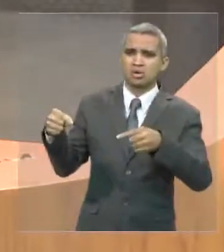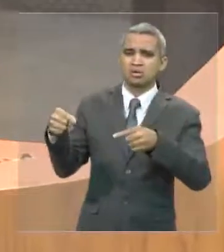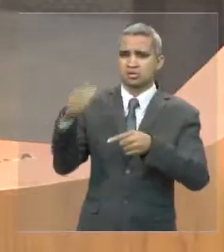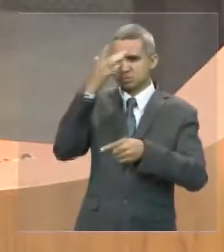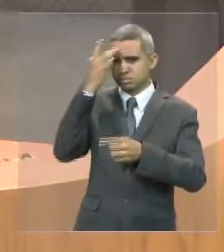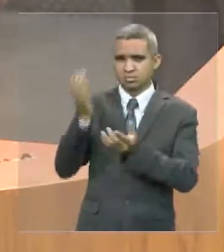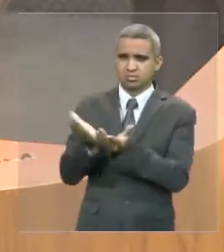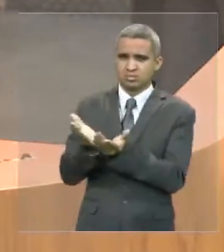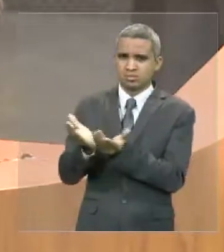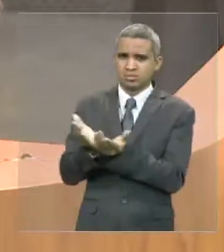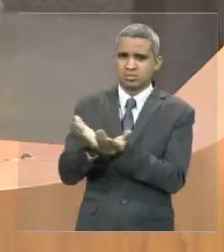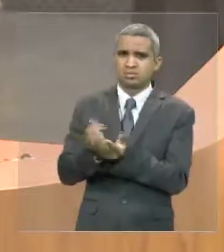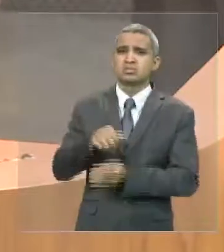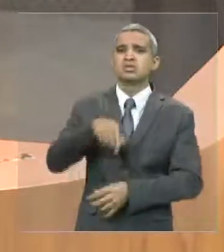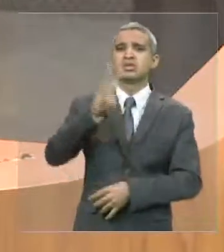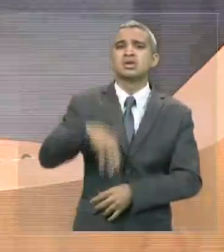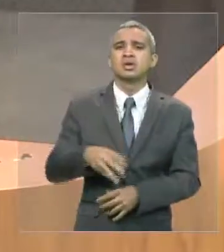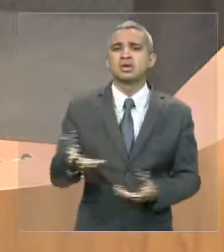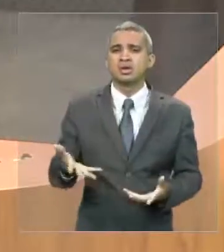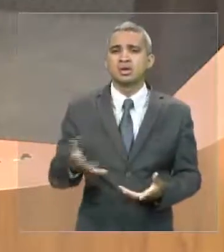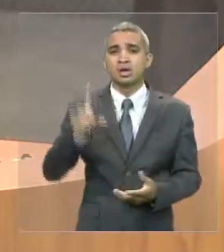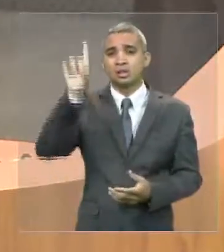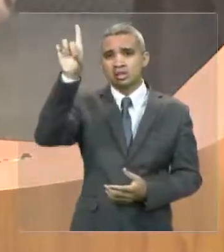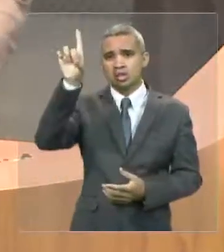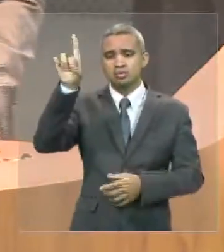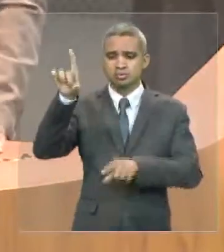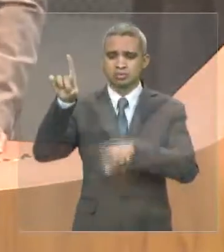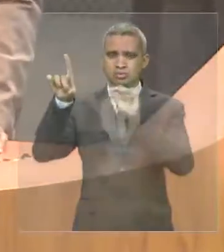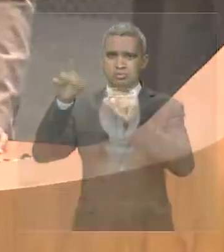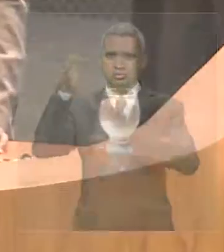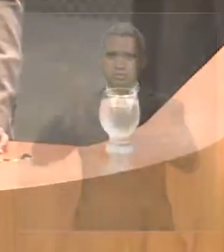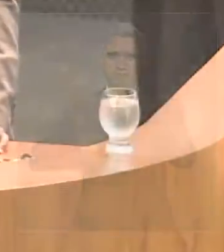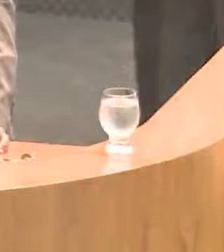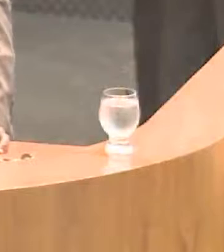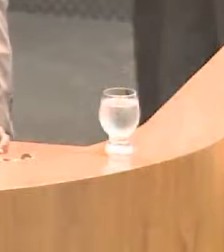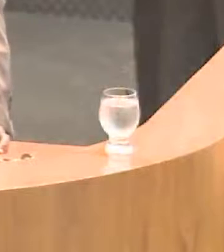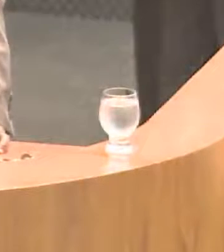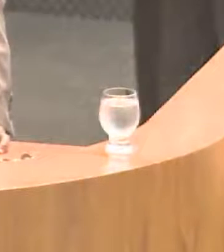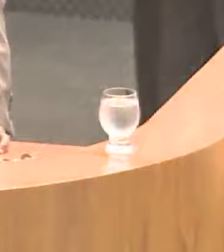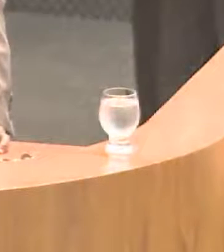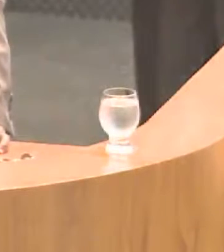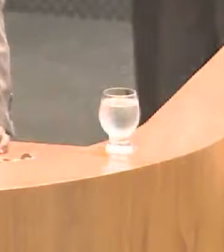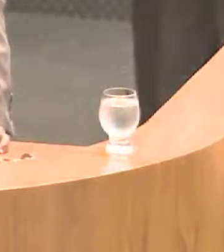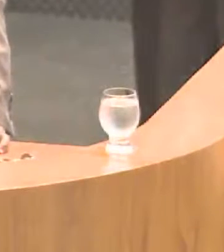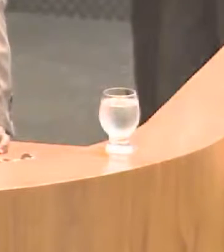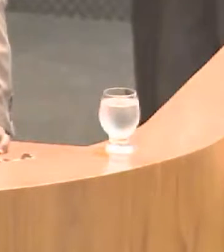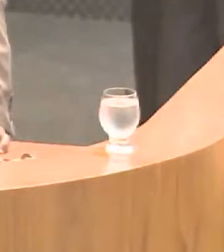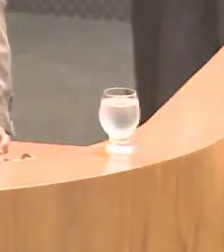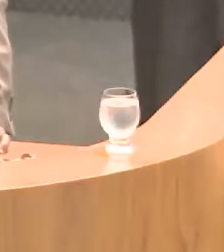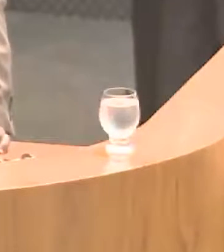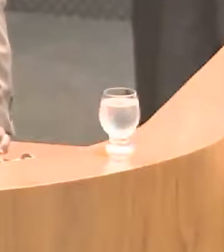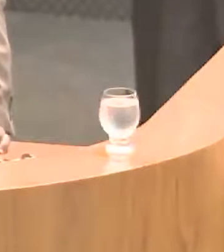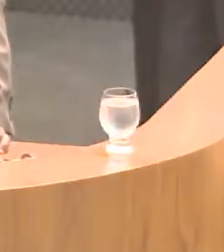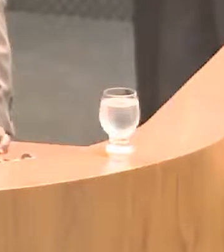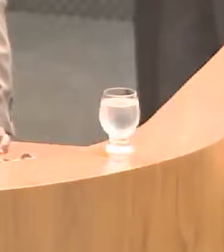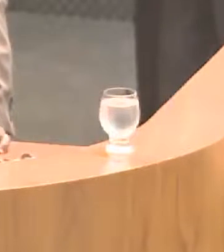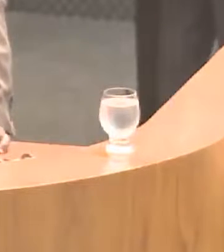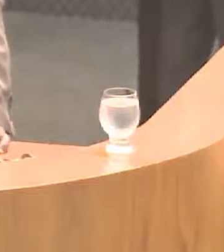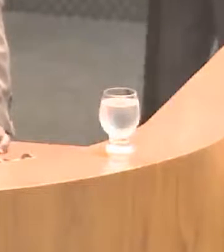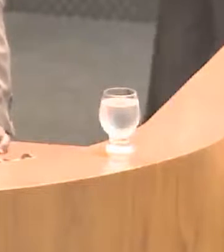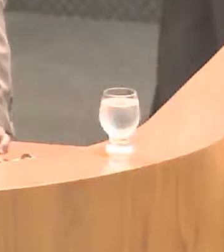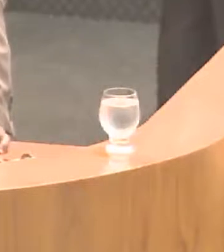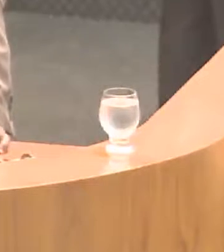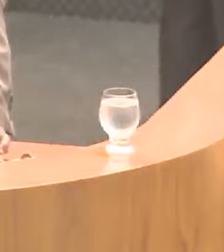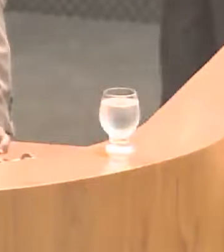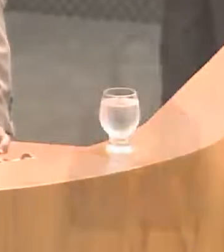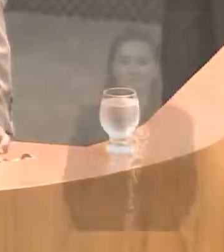É Deus quem os justifica. Quem os condenará? Pois é Cristo que morreu, ou antes, quem ressuscitou